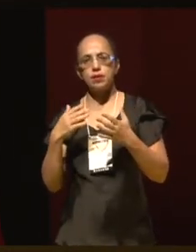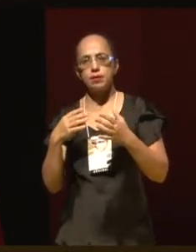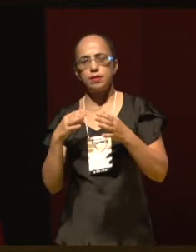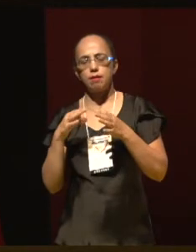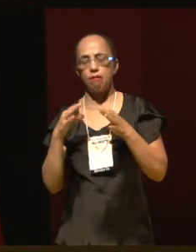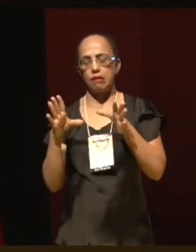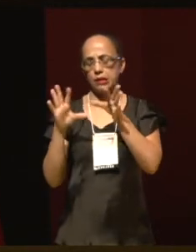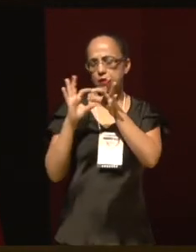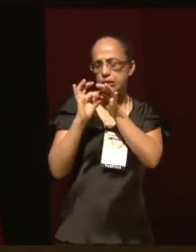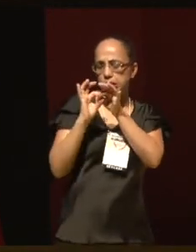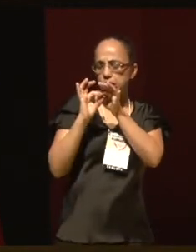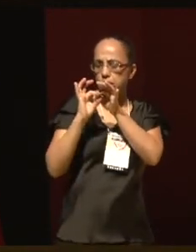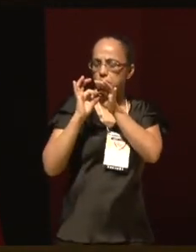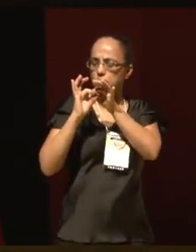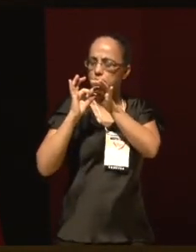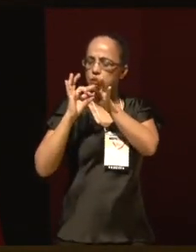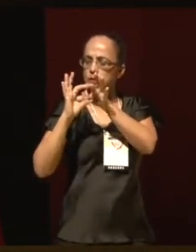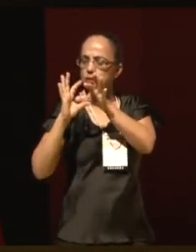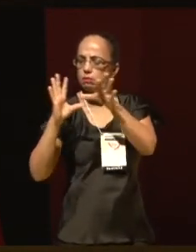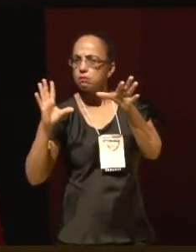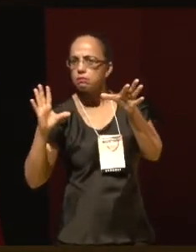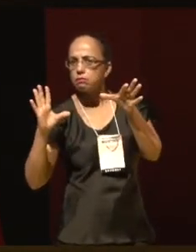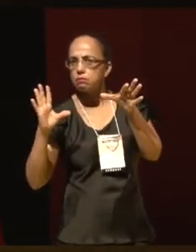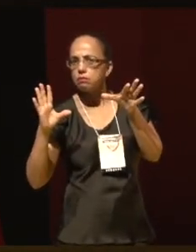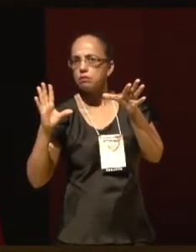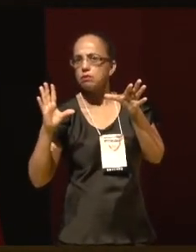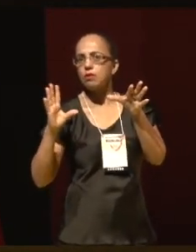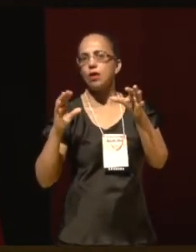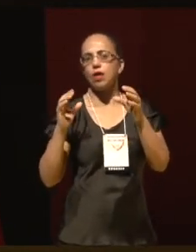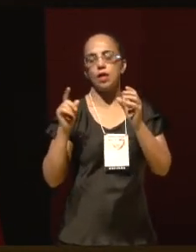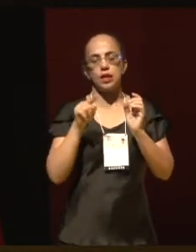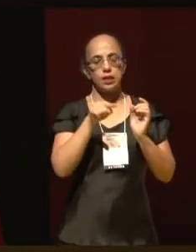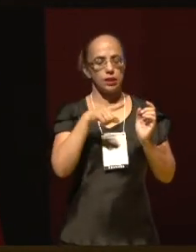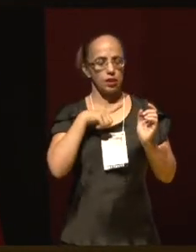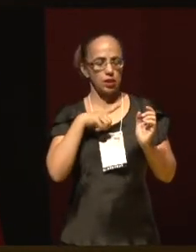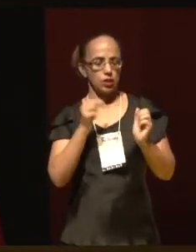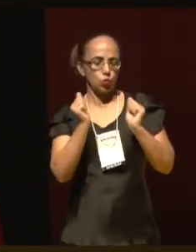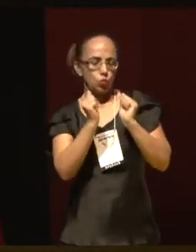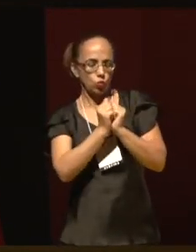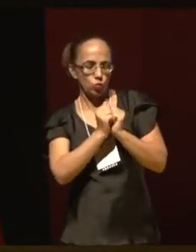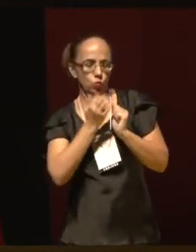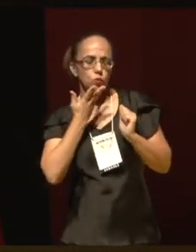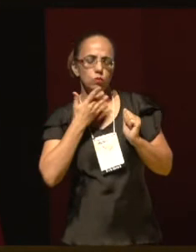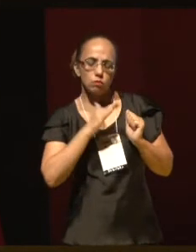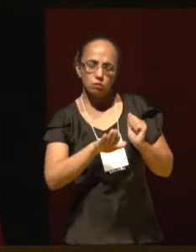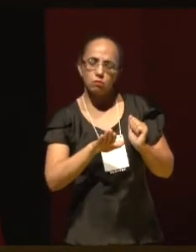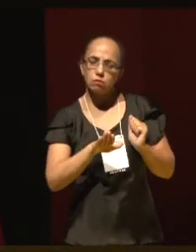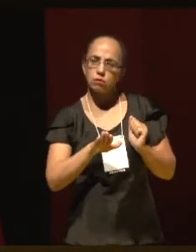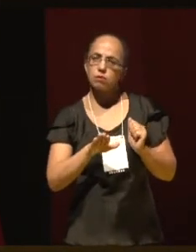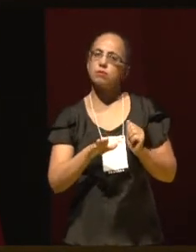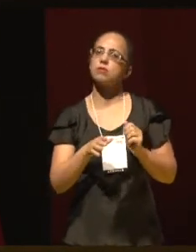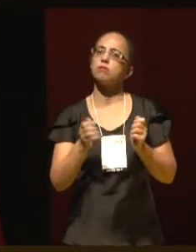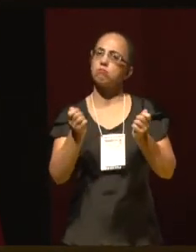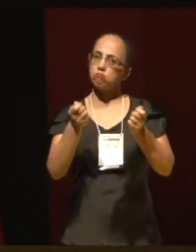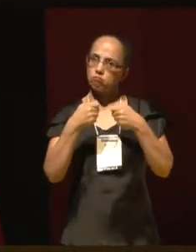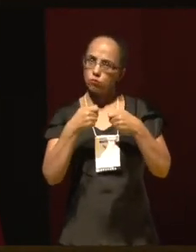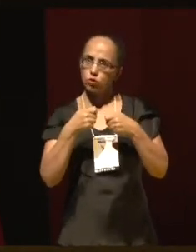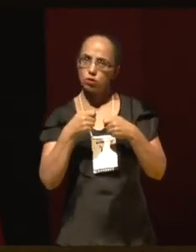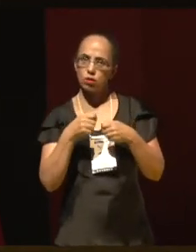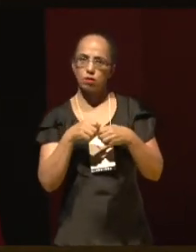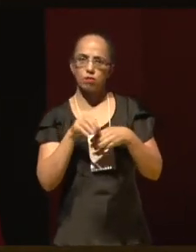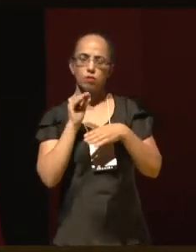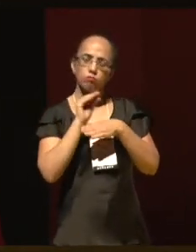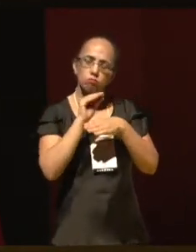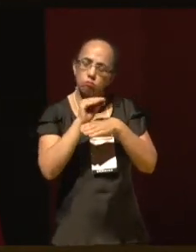vínculos magnéticos que tem com a criança e vai permitir que as terapias fluam